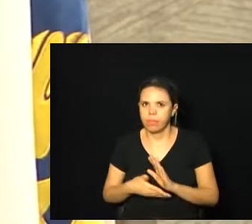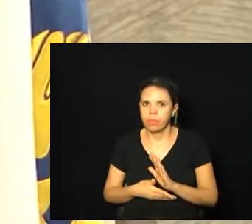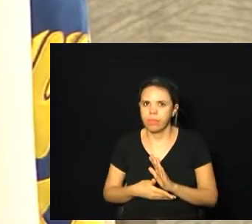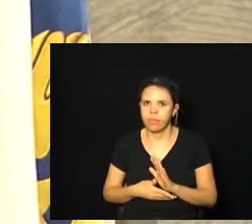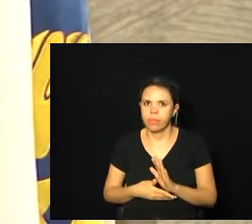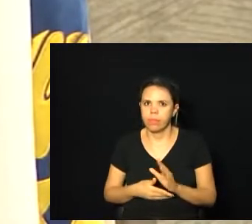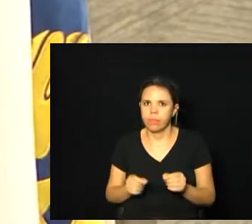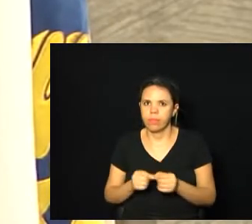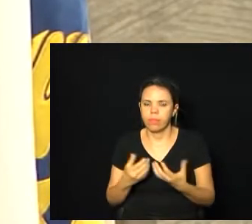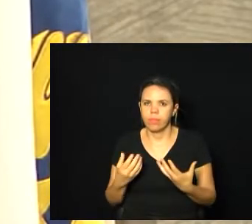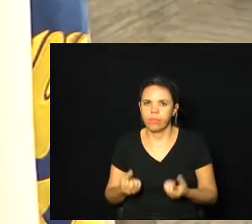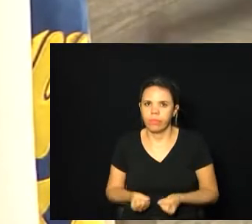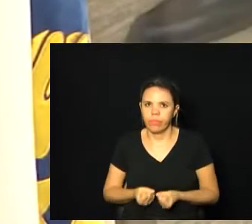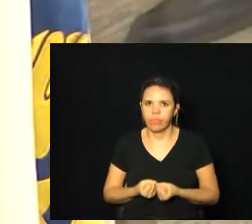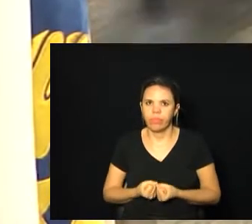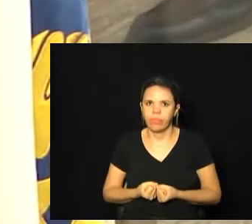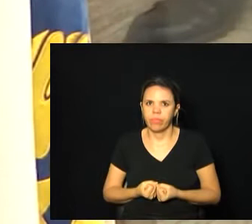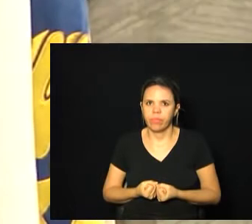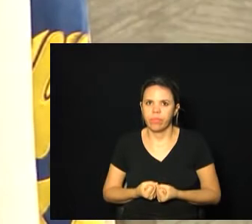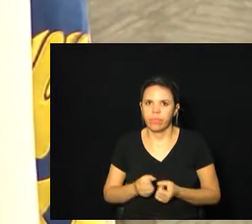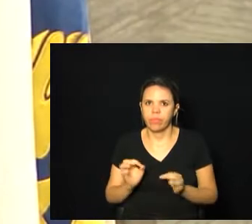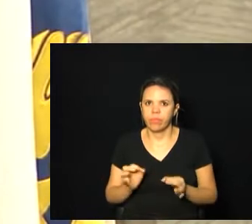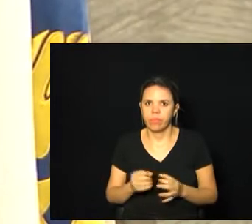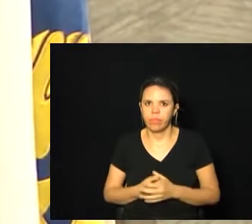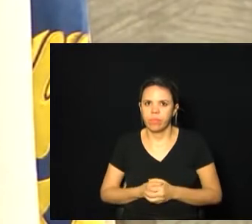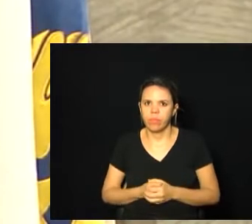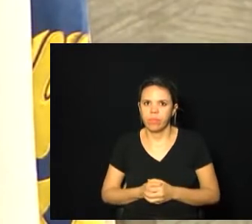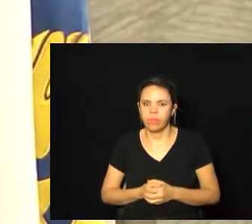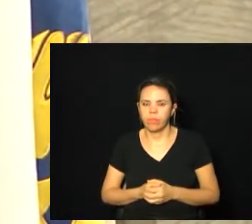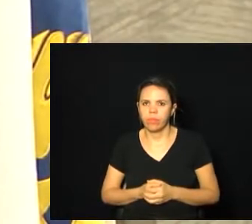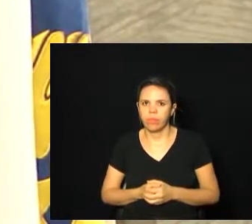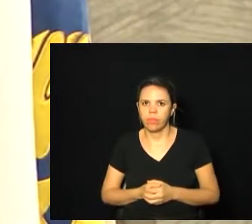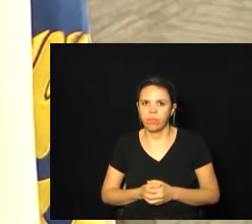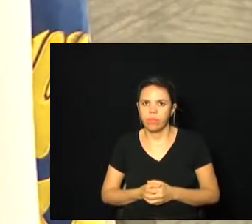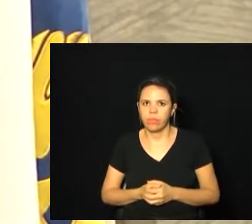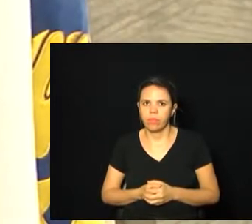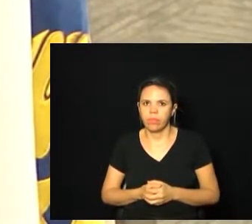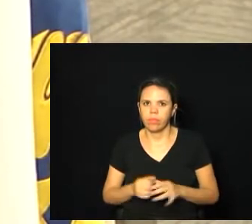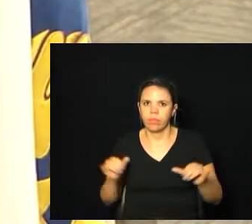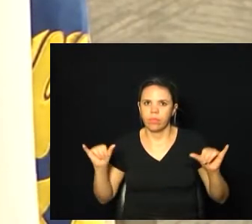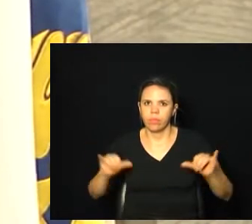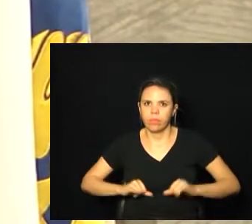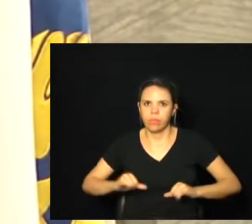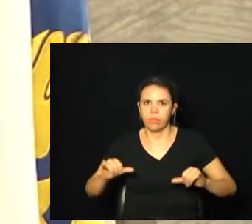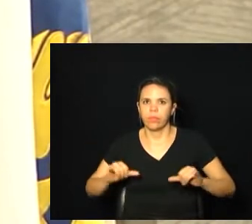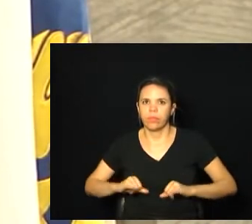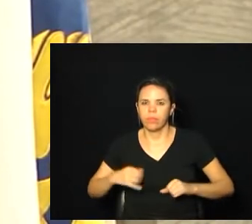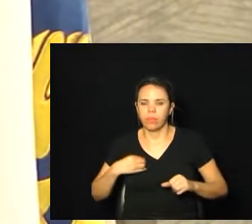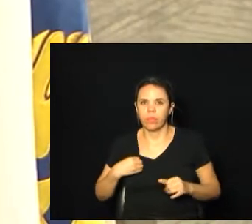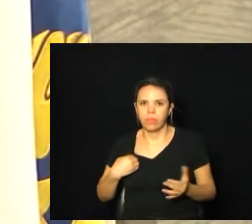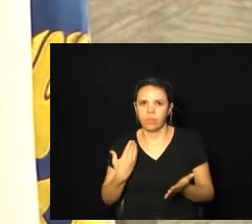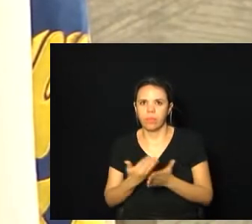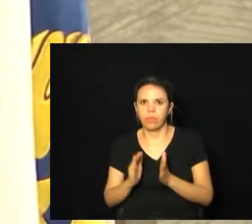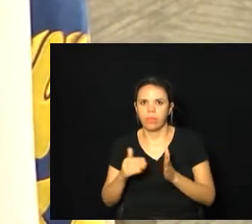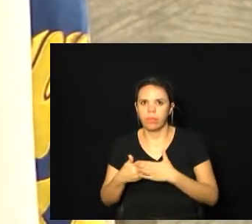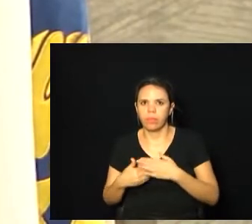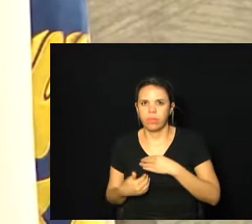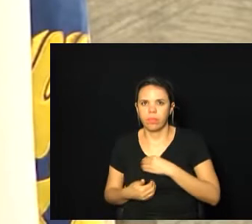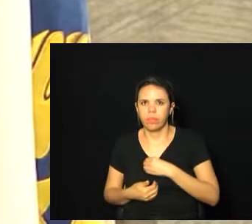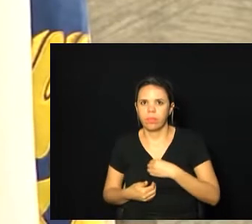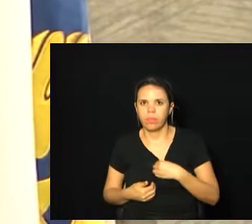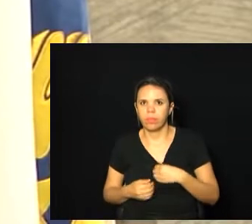que ele foi adquirido licitamente, ele sofrerá sanção até do fechamento